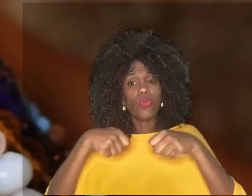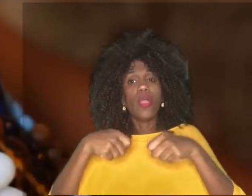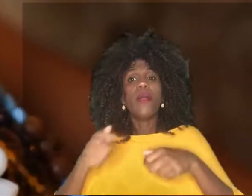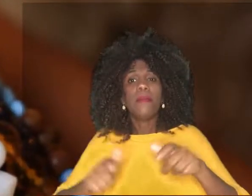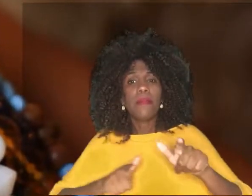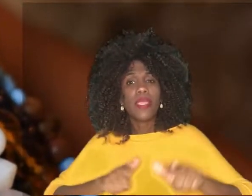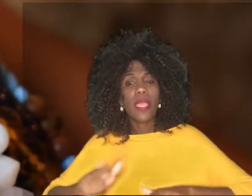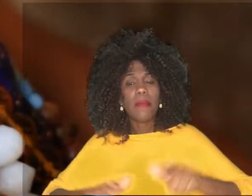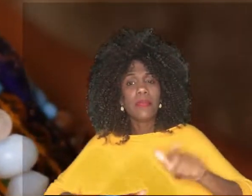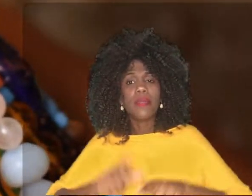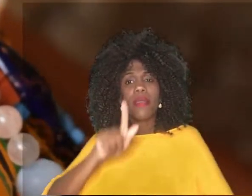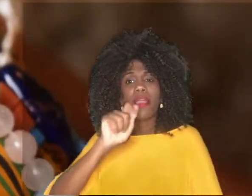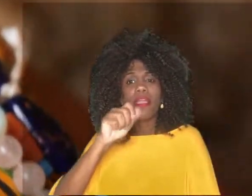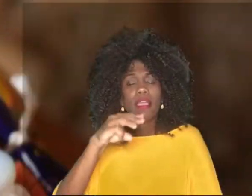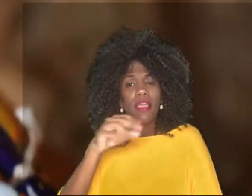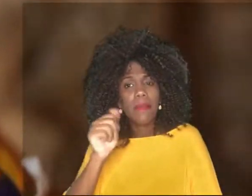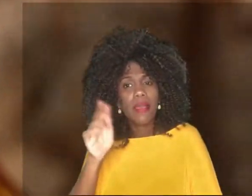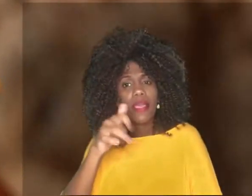é Nelly Cristina.